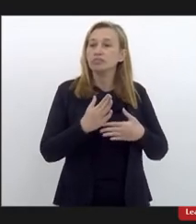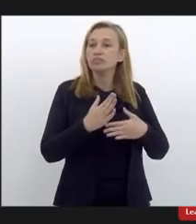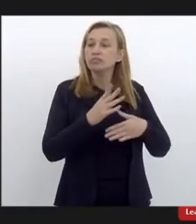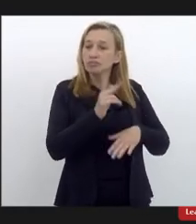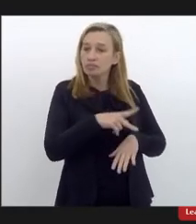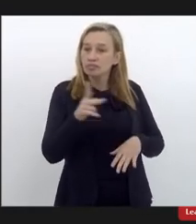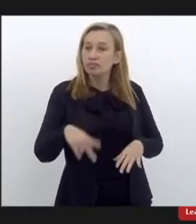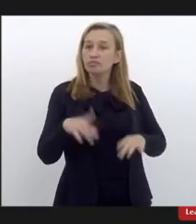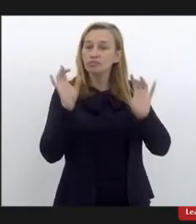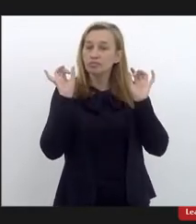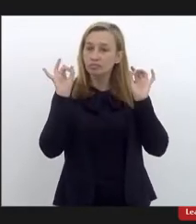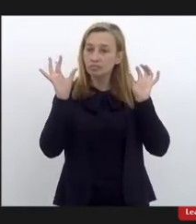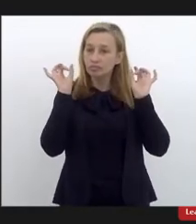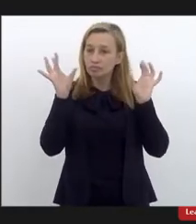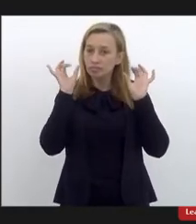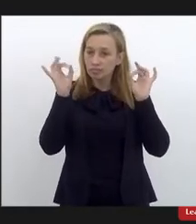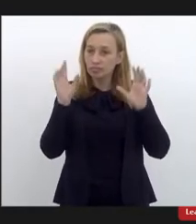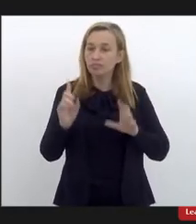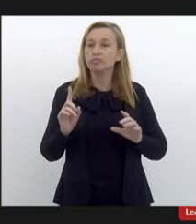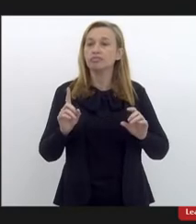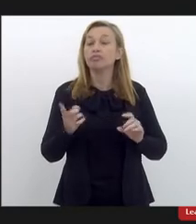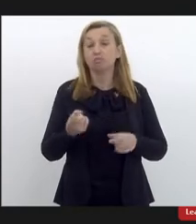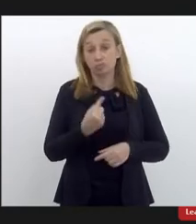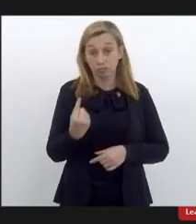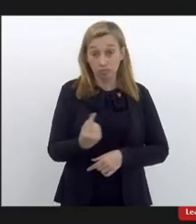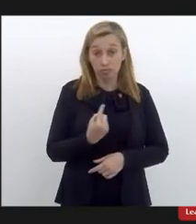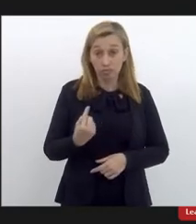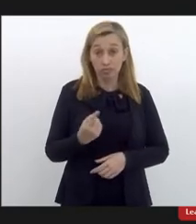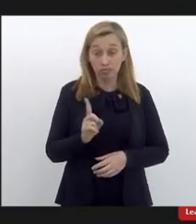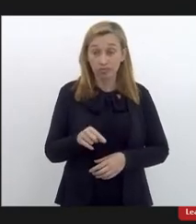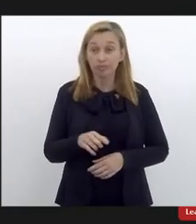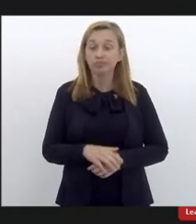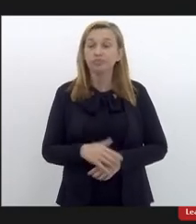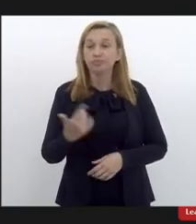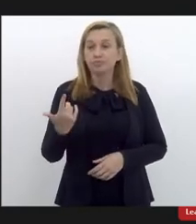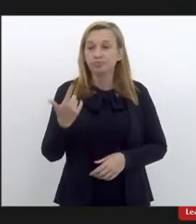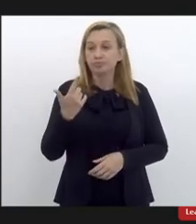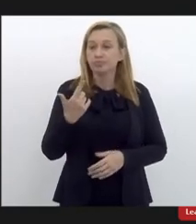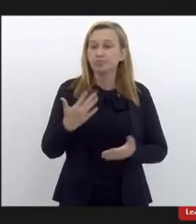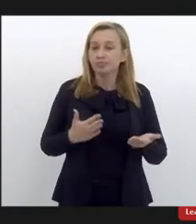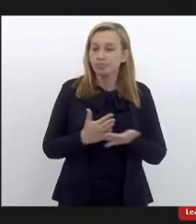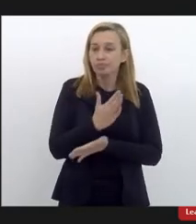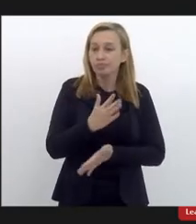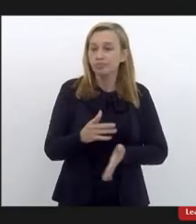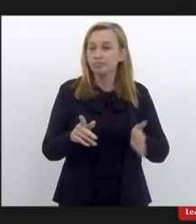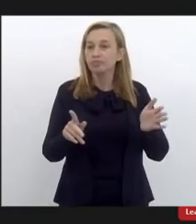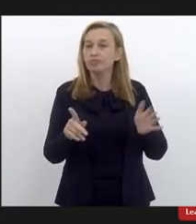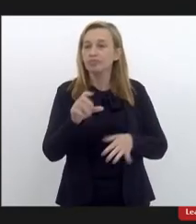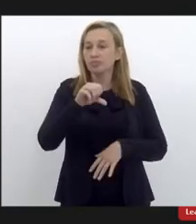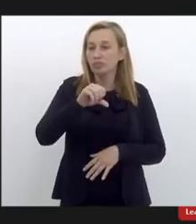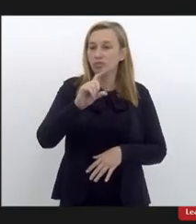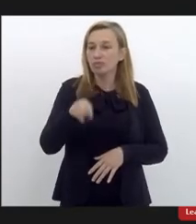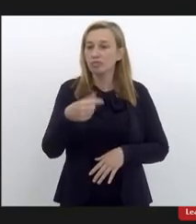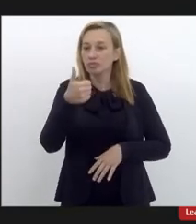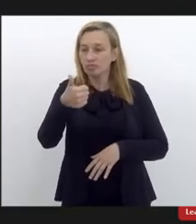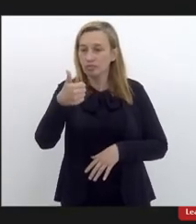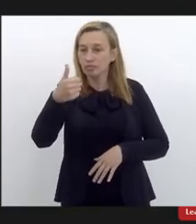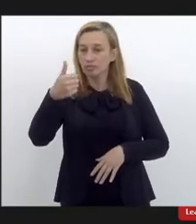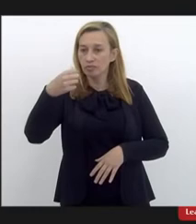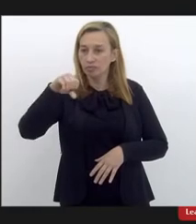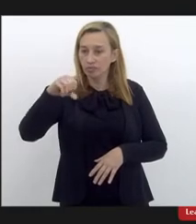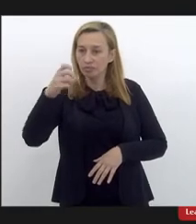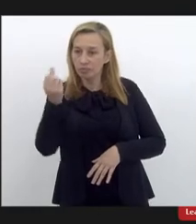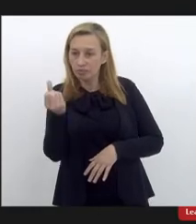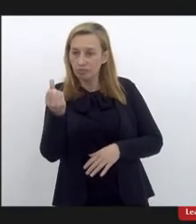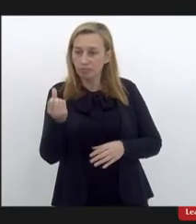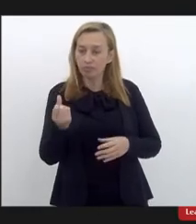professores especialistas, e entre eles o nosso, e logo em seguida foi aprovada a Lei 9.146, que regulamenta isso